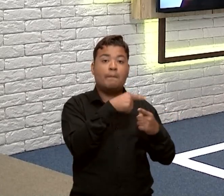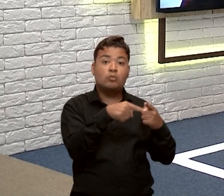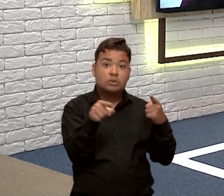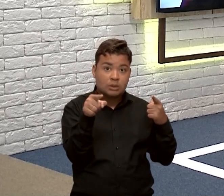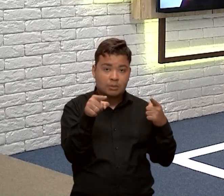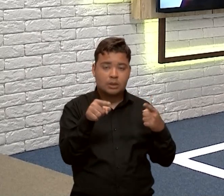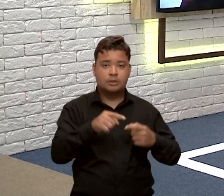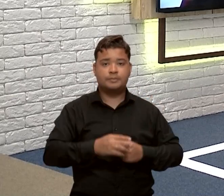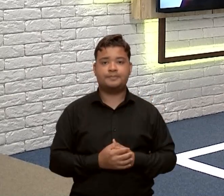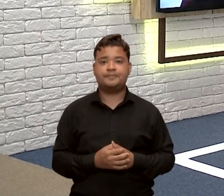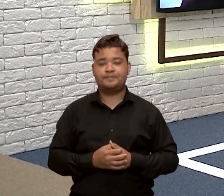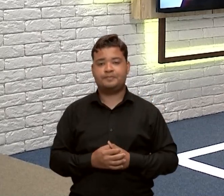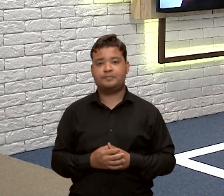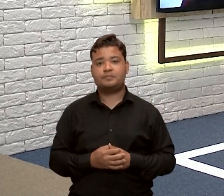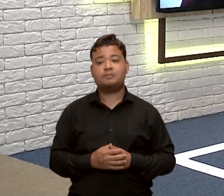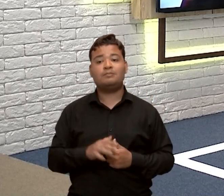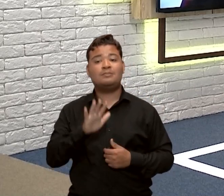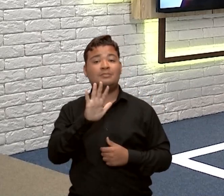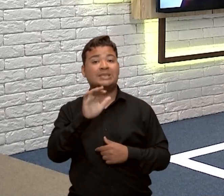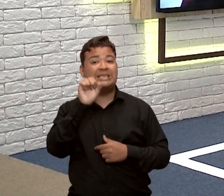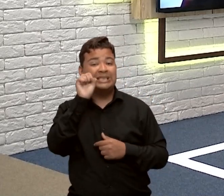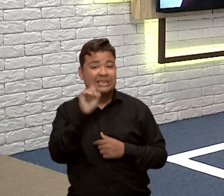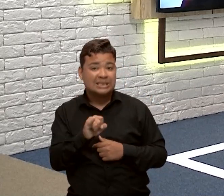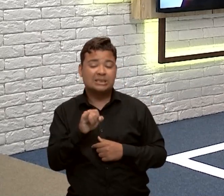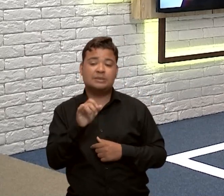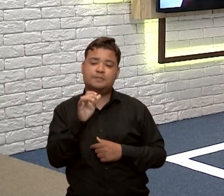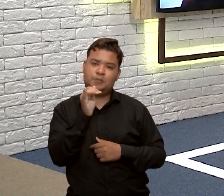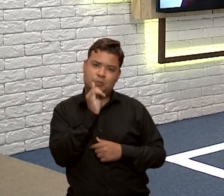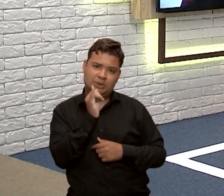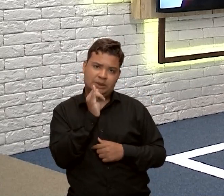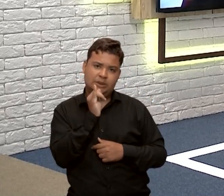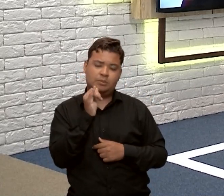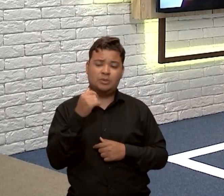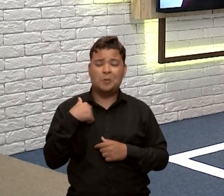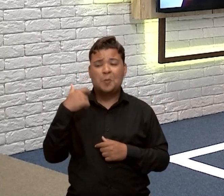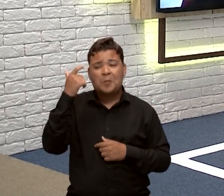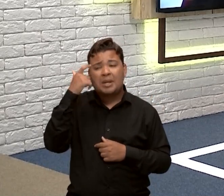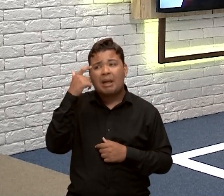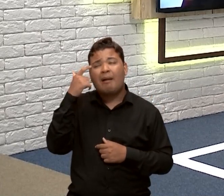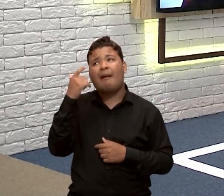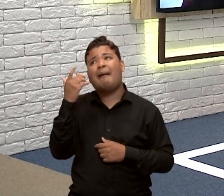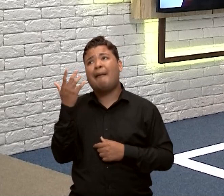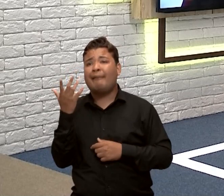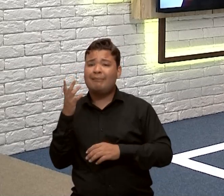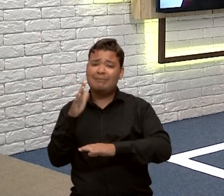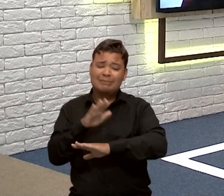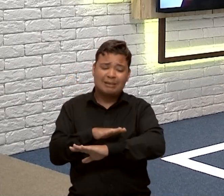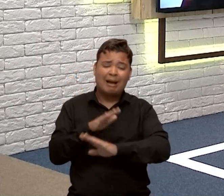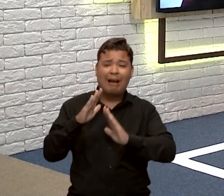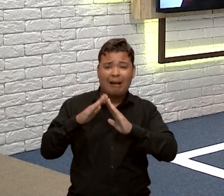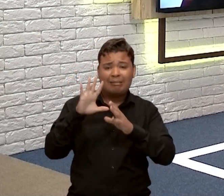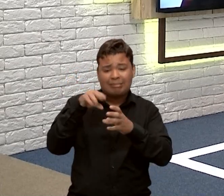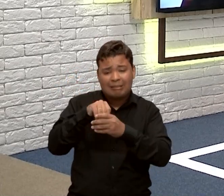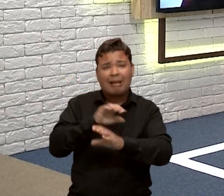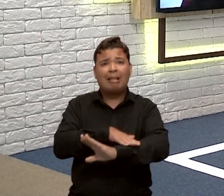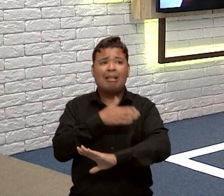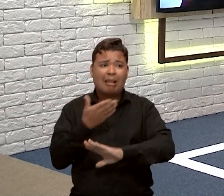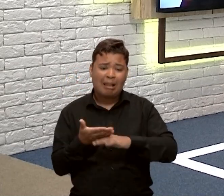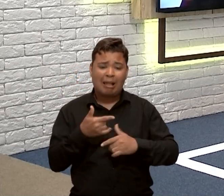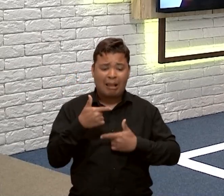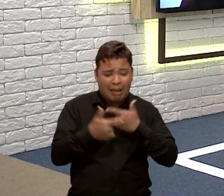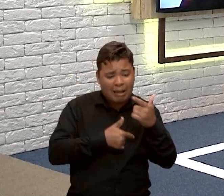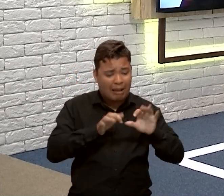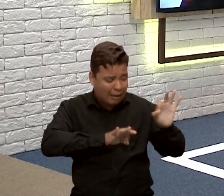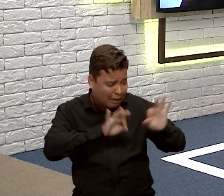uma atividade onde eu tiro um tempo, né? Porque eu não posso pensar, mas eu trabalho o dia todo em casa e eu estou fazendo atividade. Realmente, você